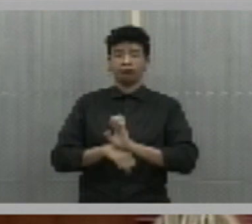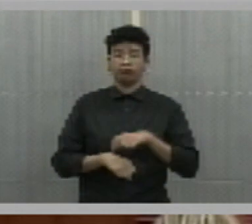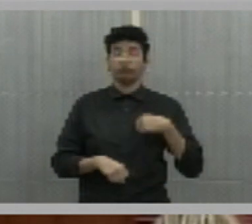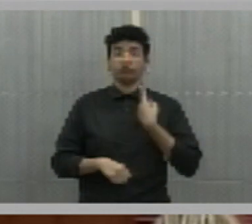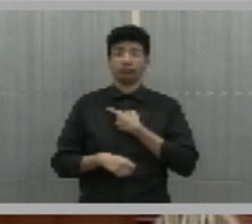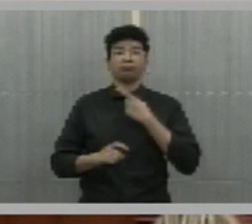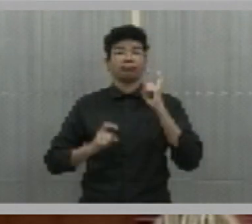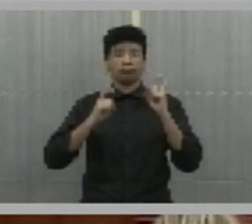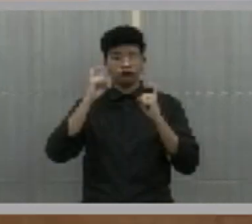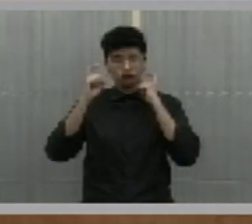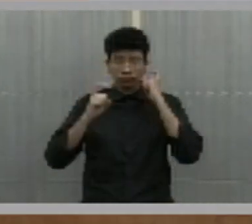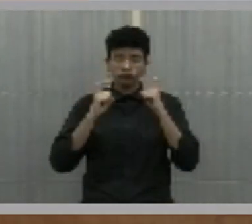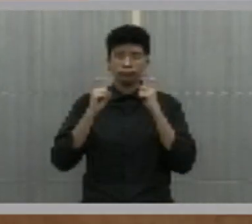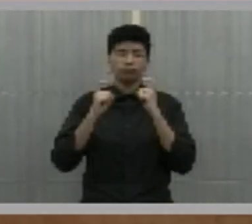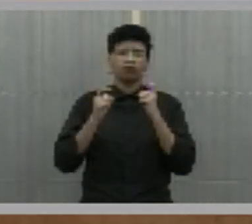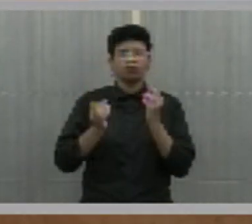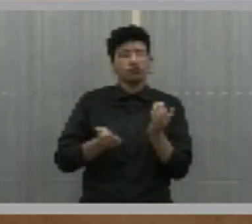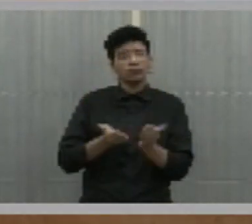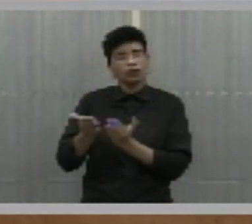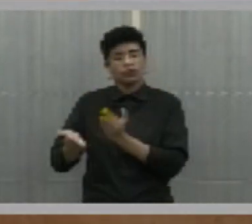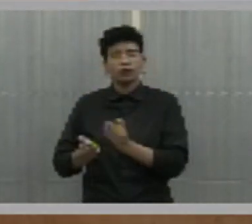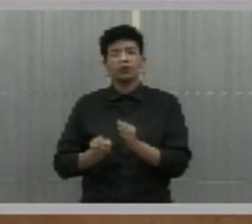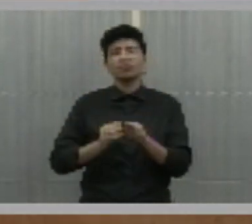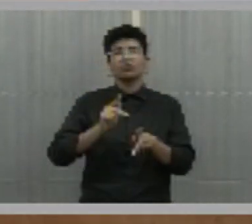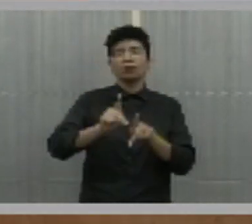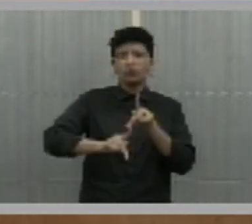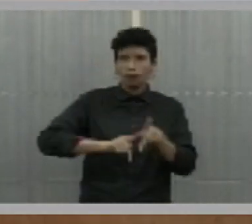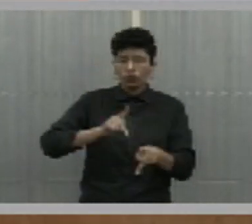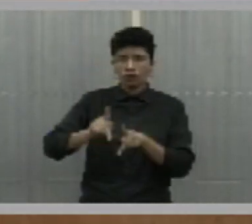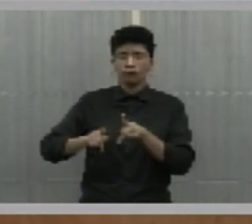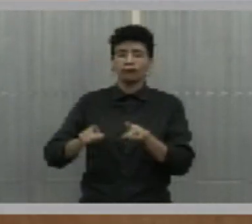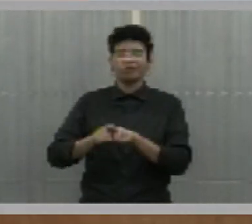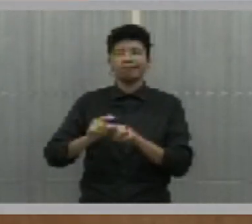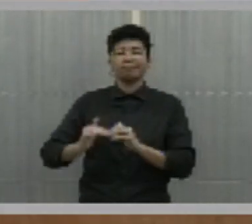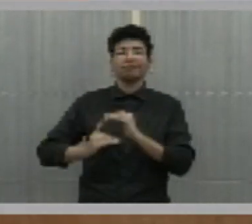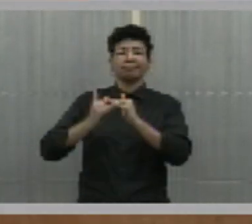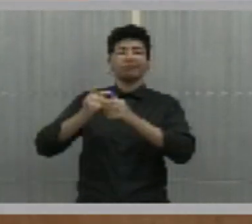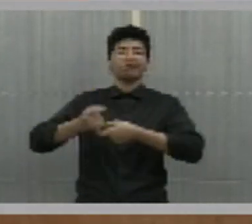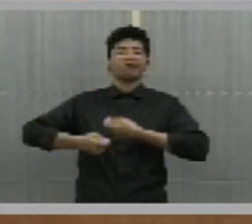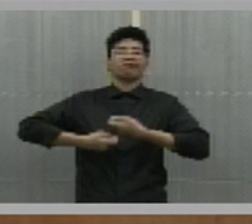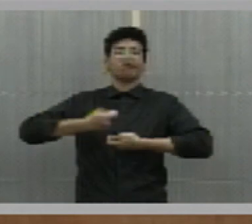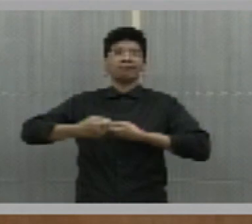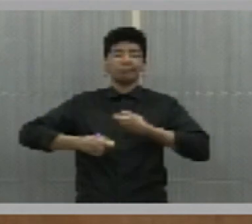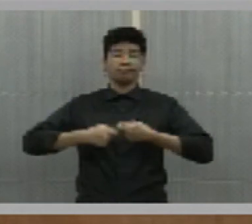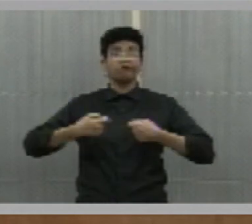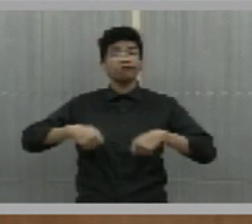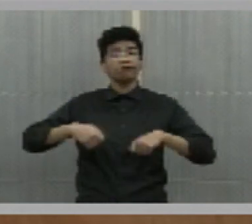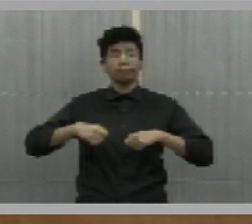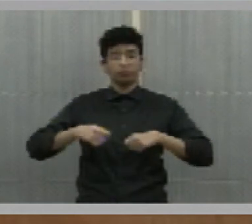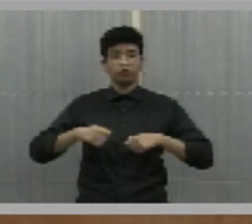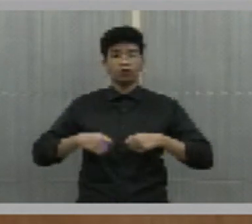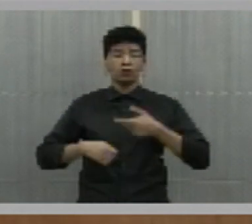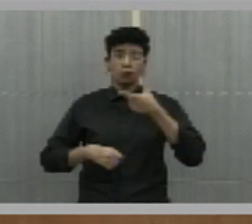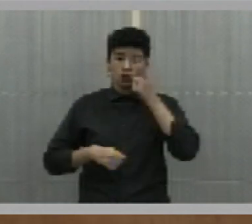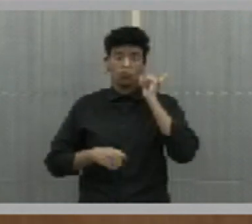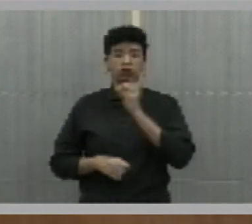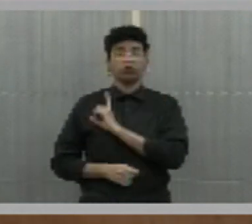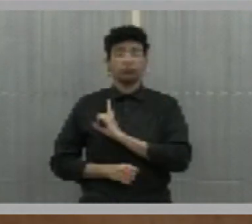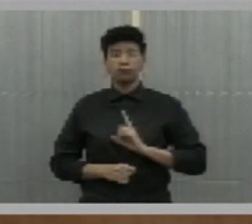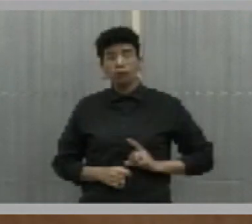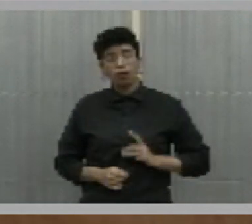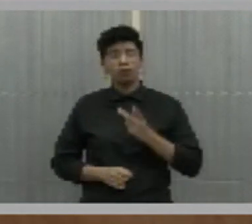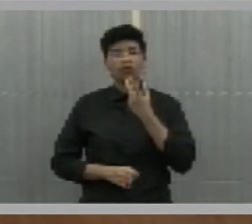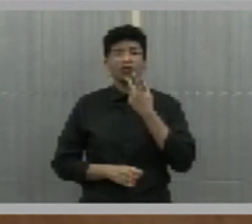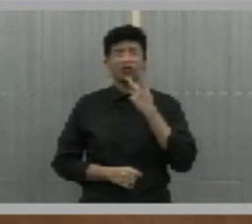preocupamos com o atendimento da população, nos preocupamos com o crescimento econômico do nosso Estado. Ontem o deputado Dr. Vinícius dizia do